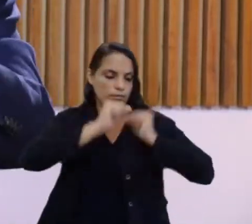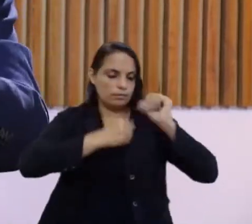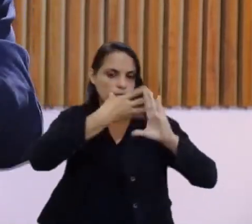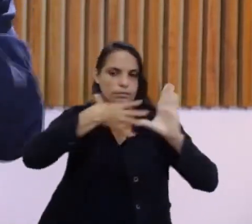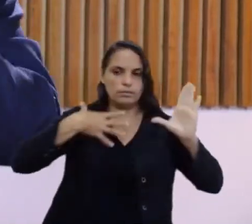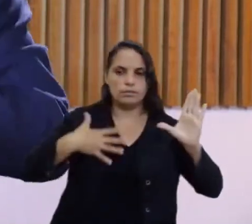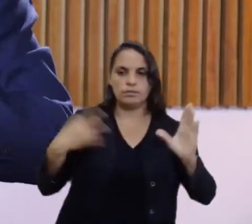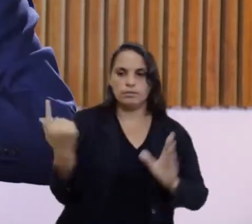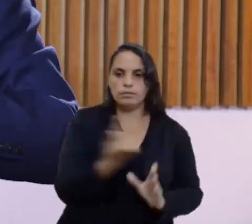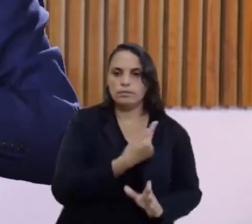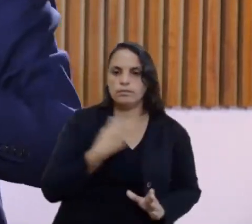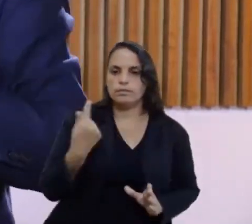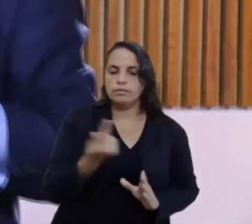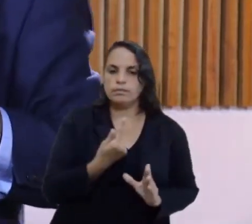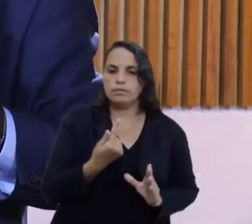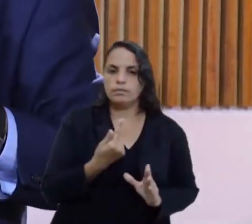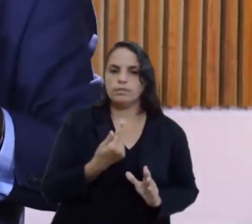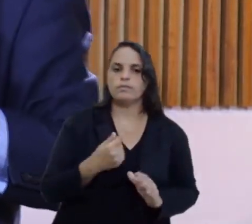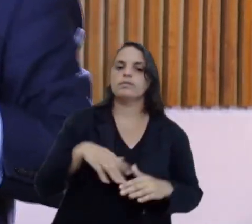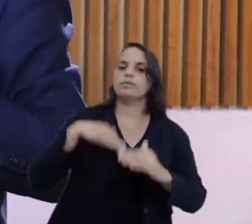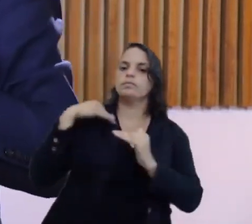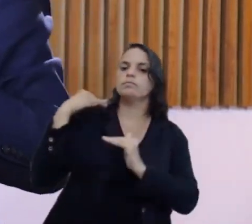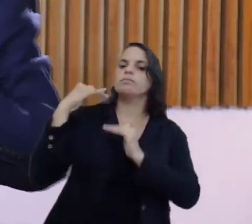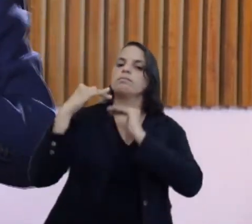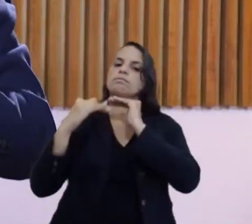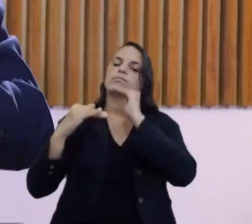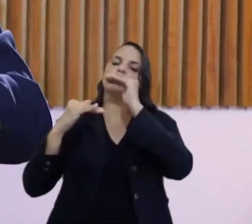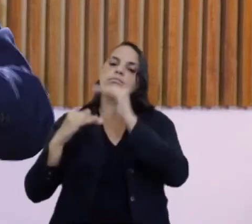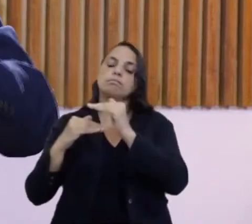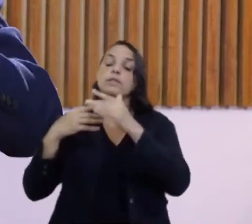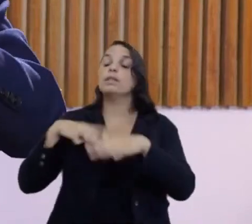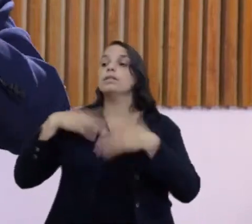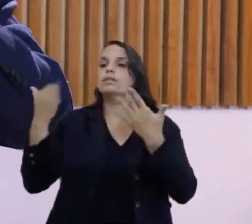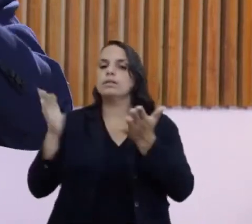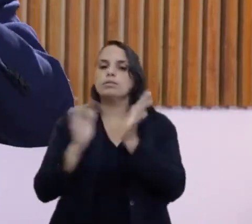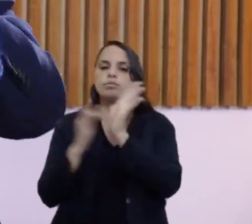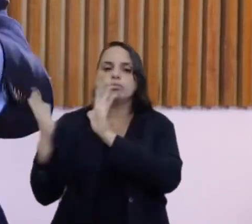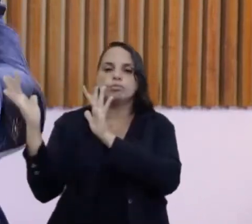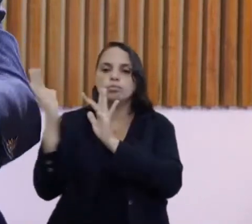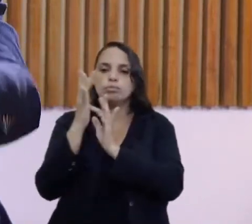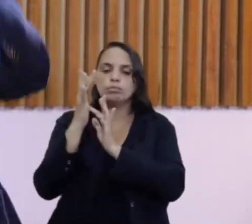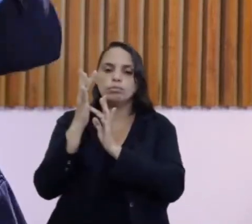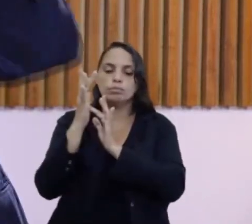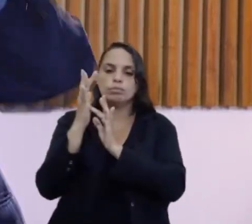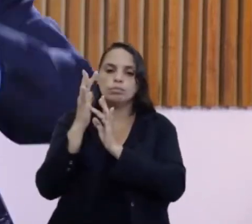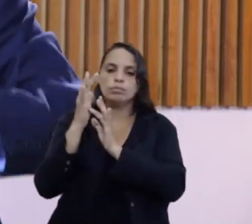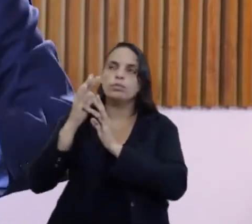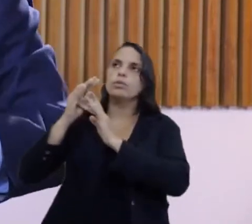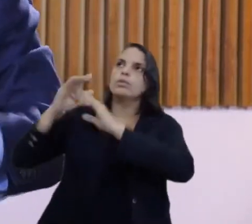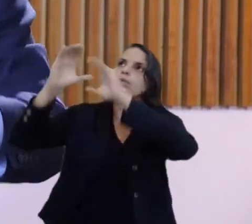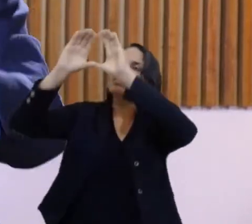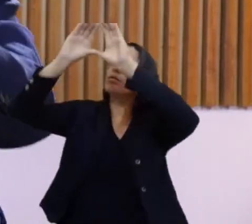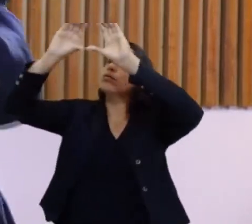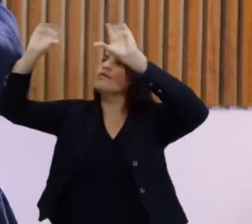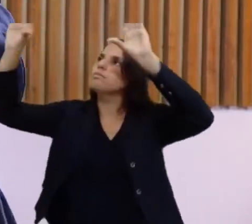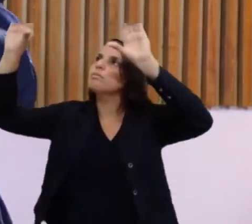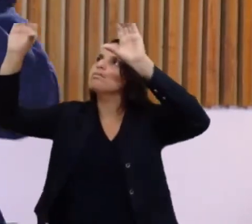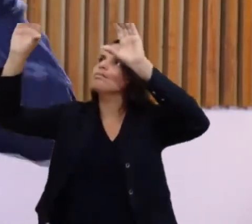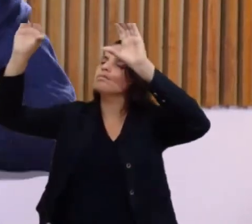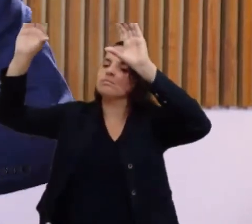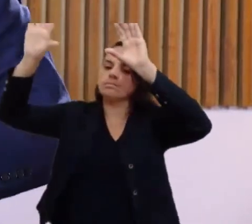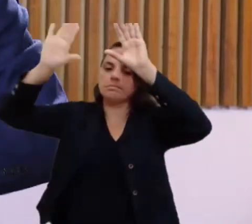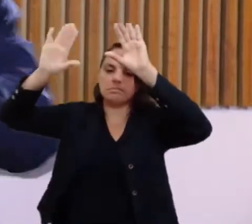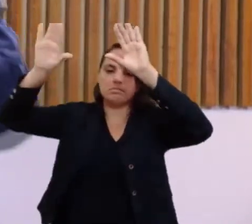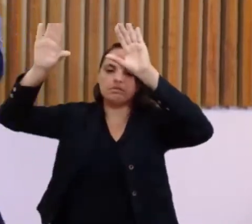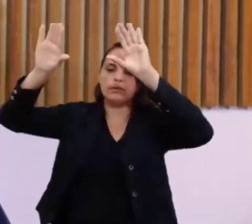uma obra que é feita em nós. Então, ao passo que Cristo faz uma obra no santuário por nós,